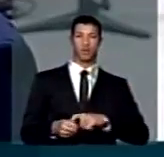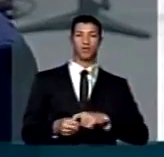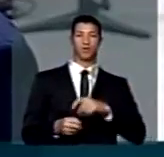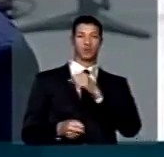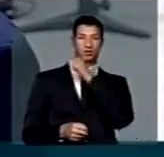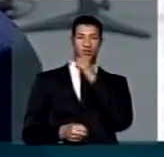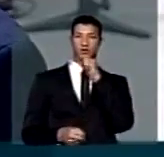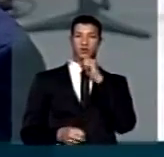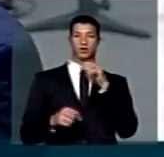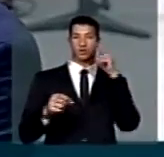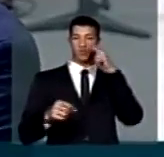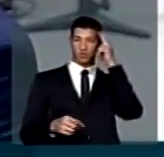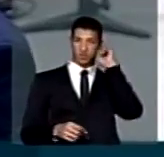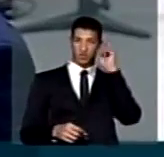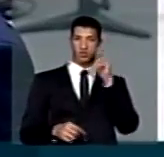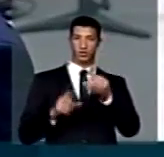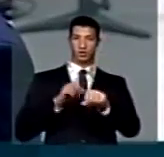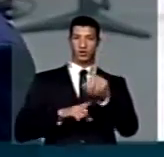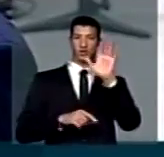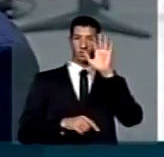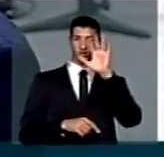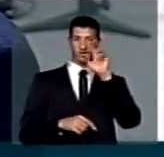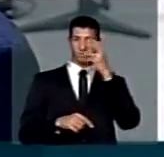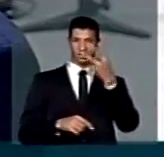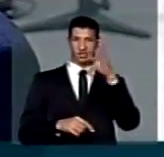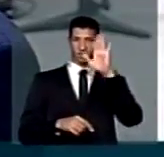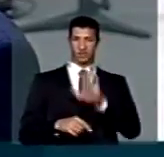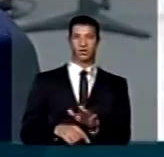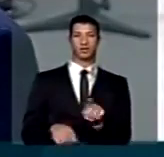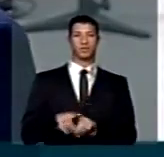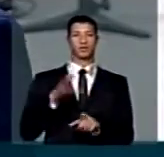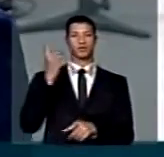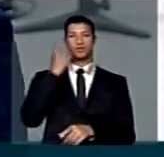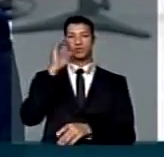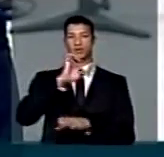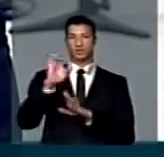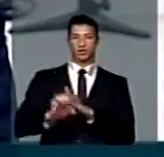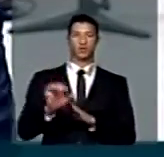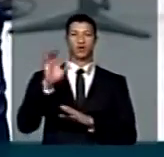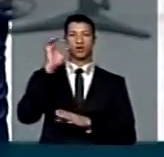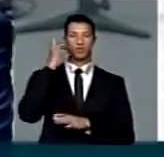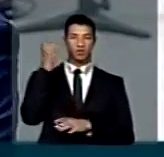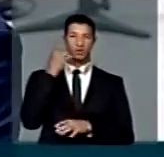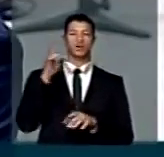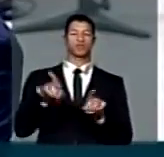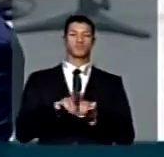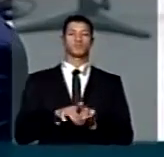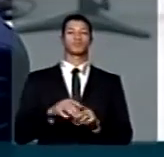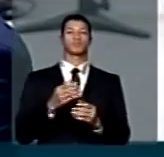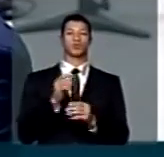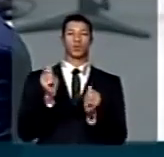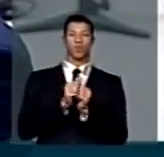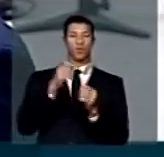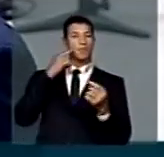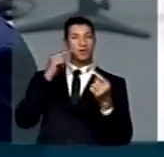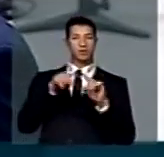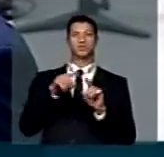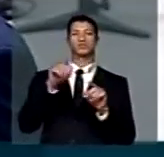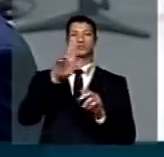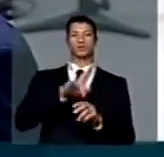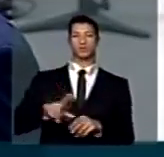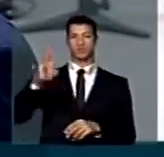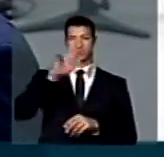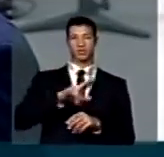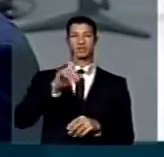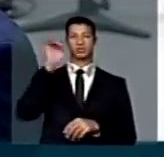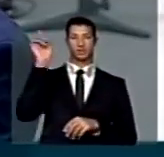Federal, às 15 horas, mobilizando toda a bancada de Sergipe, os deputados estaduais também, os deputados federais, com o objetivo de que a universidade no sul